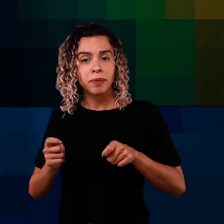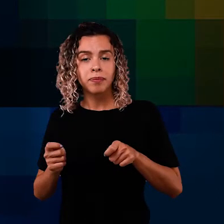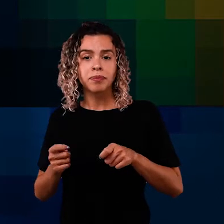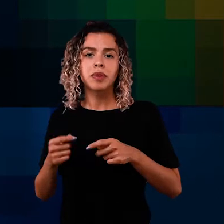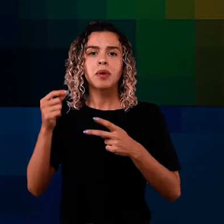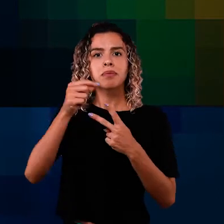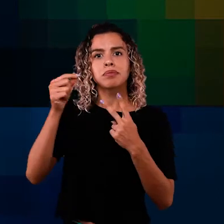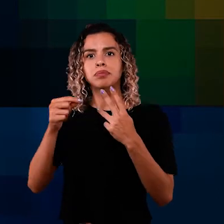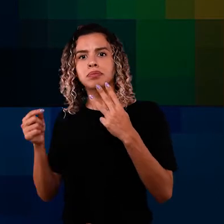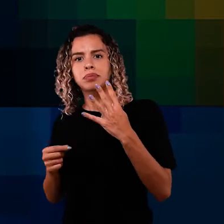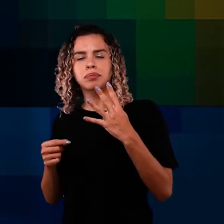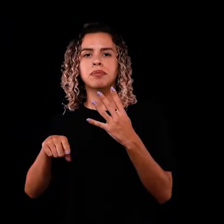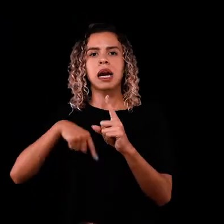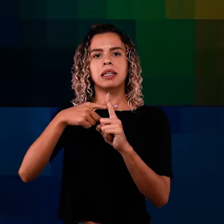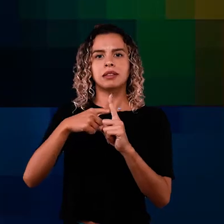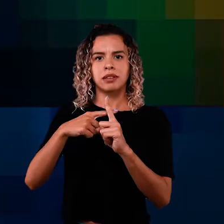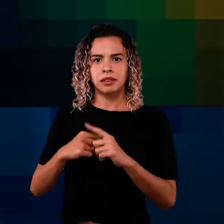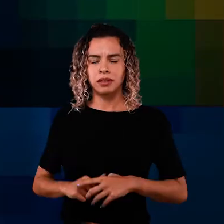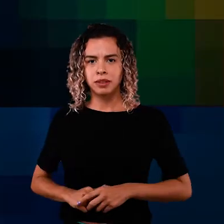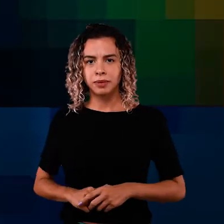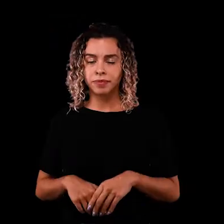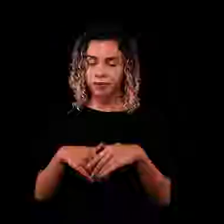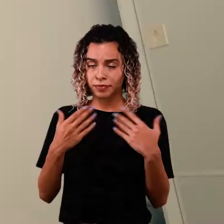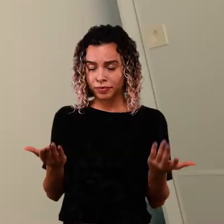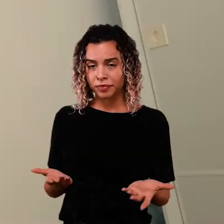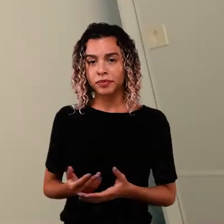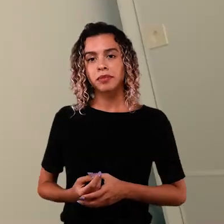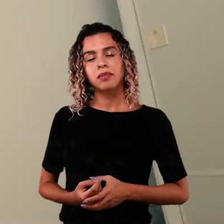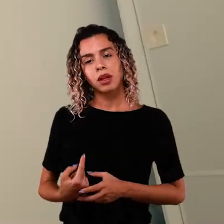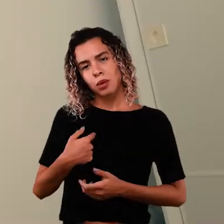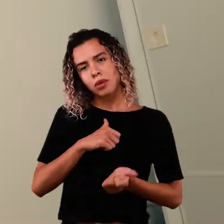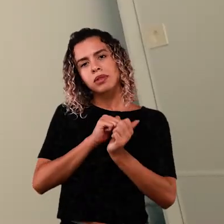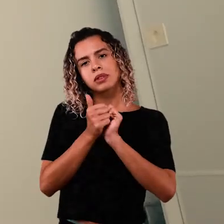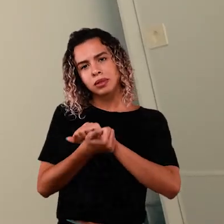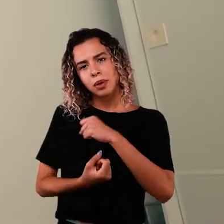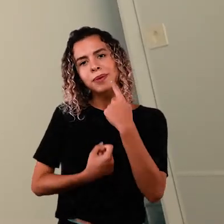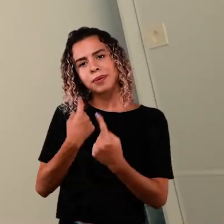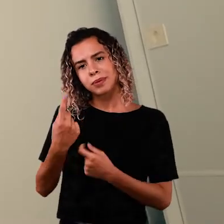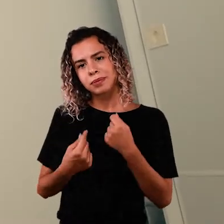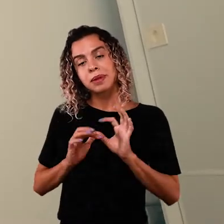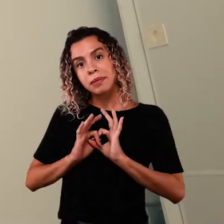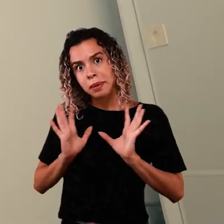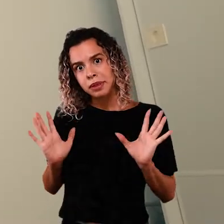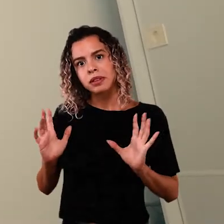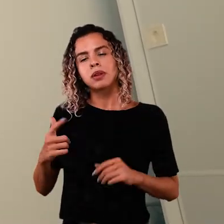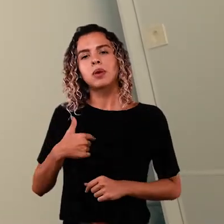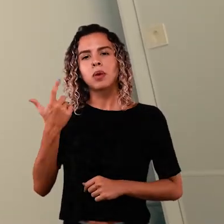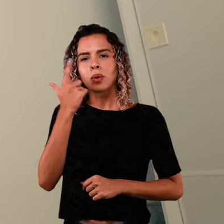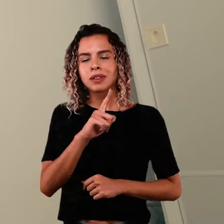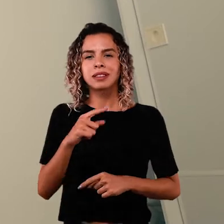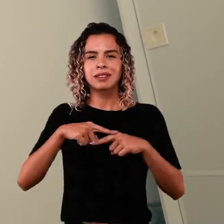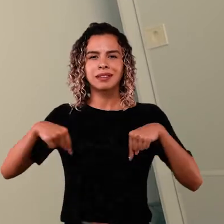ou não outra condição associada. Traço verde indicando certo. Então eu tive algumas adaptações, me foi permitido